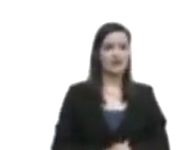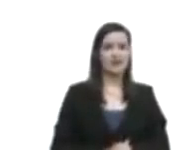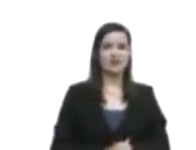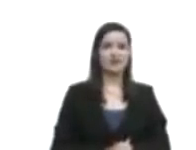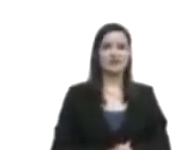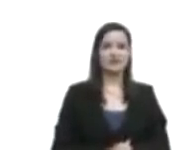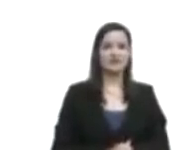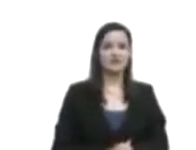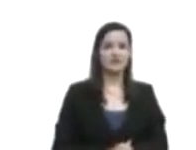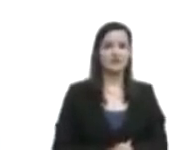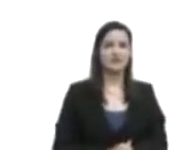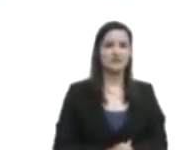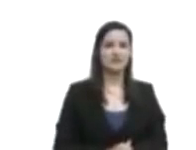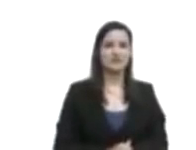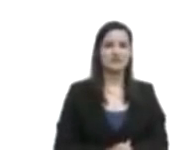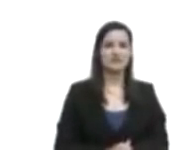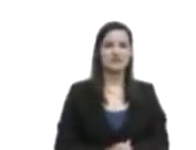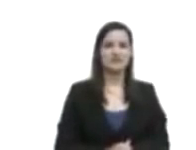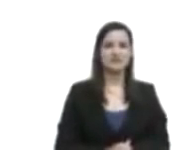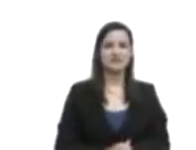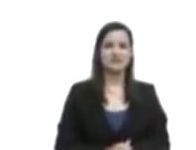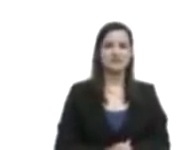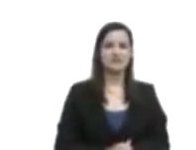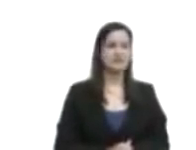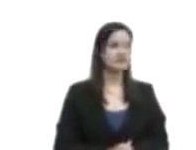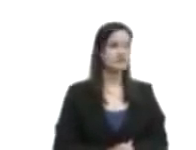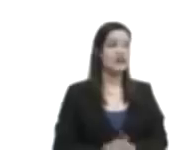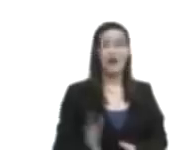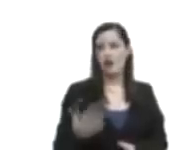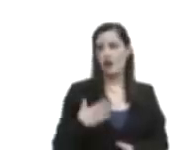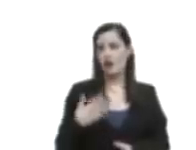Fala a verdade. Já está assim, cartão, meu amor.